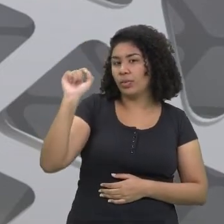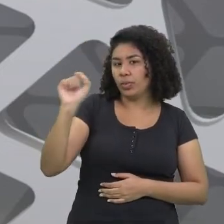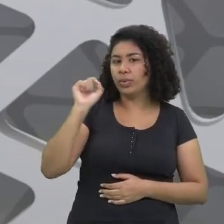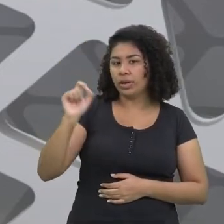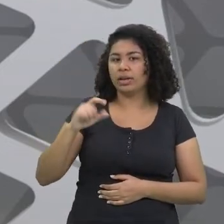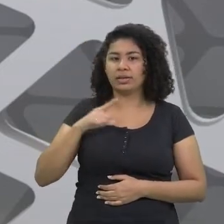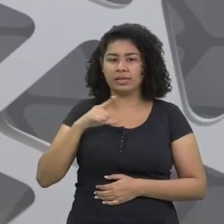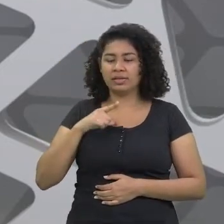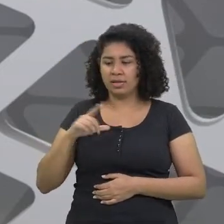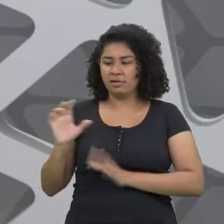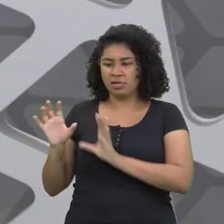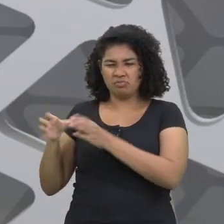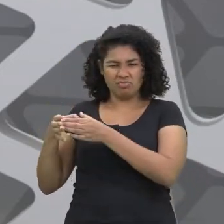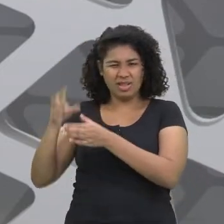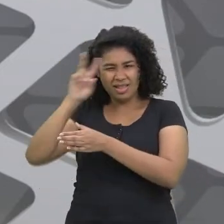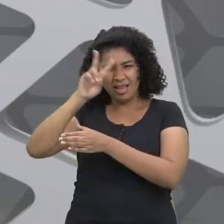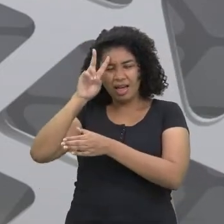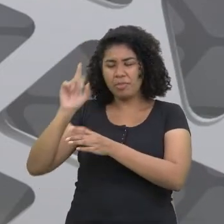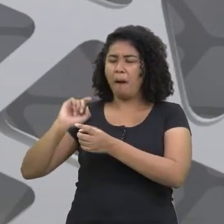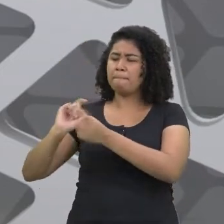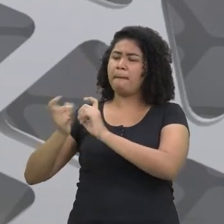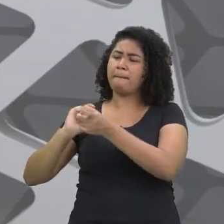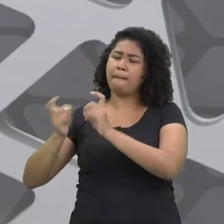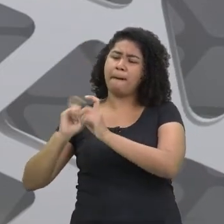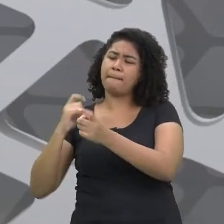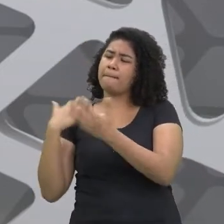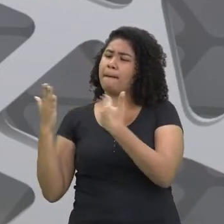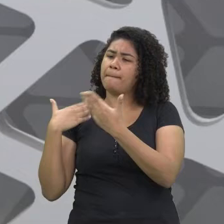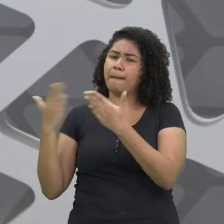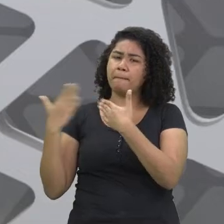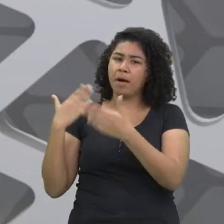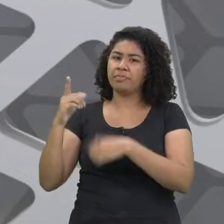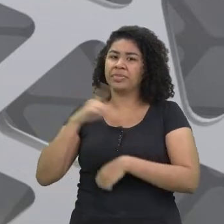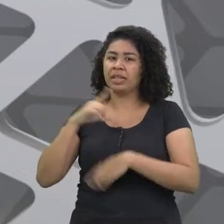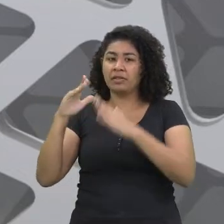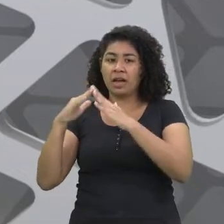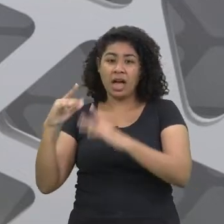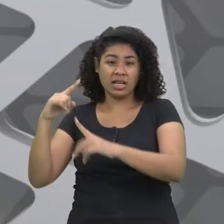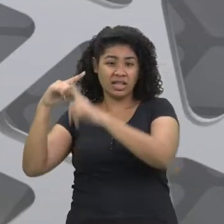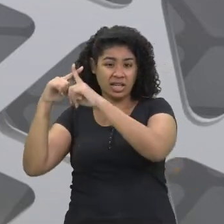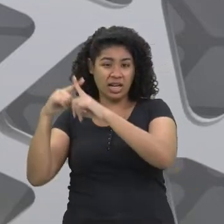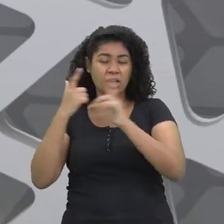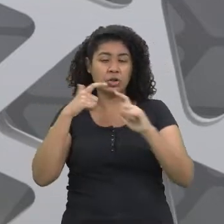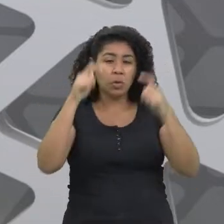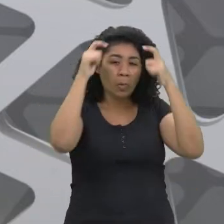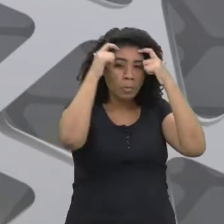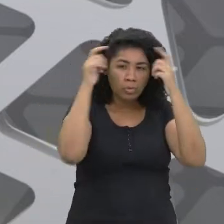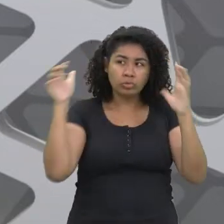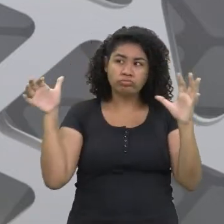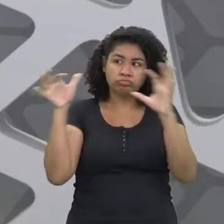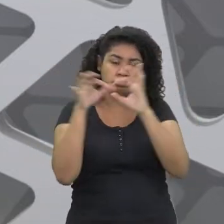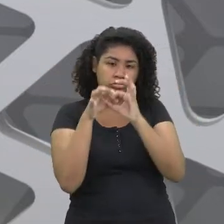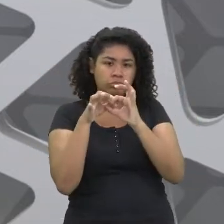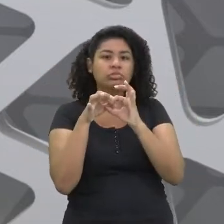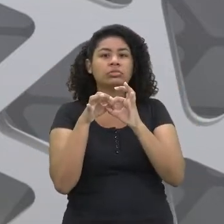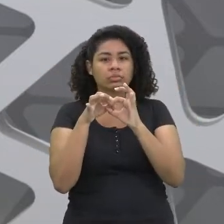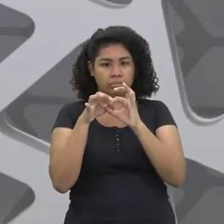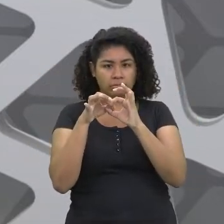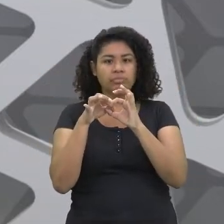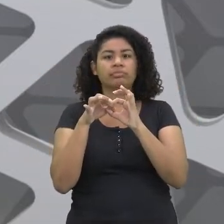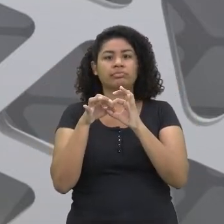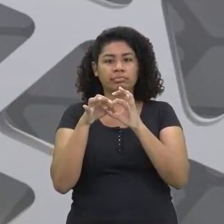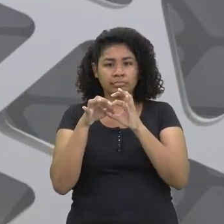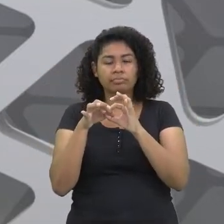esse processo de associação da igreja com a coroa, tá, de mandar ali um clérigo dentro